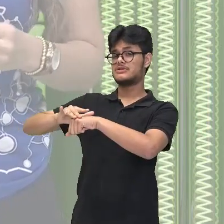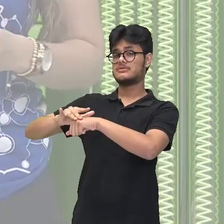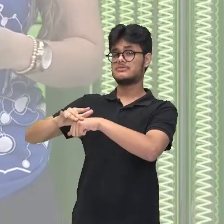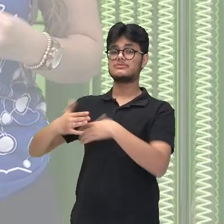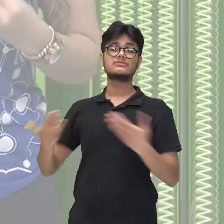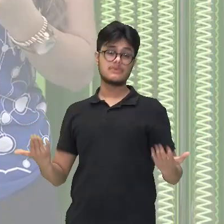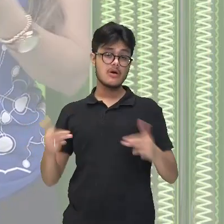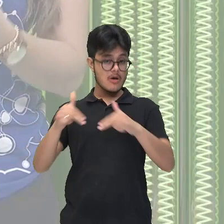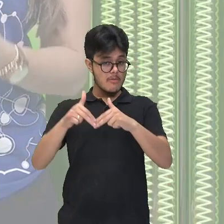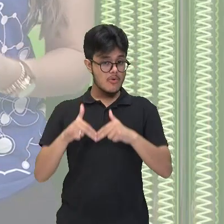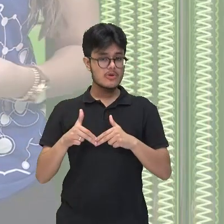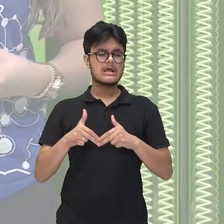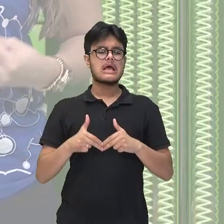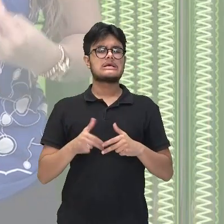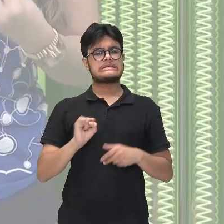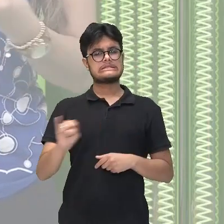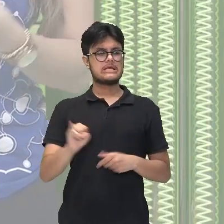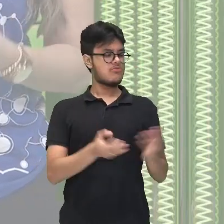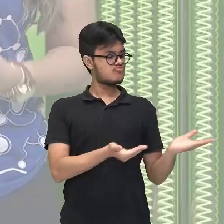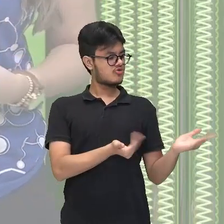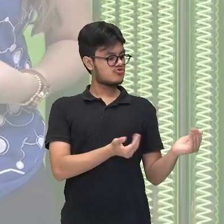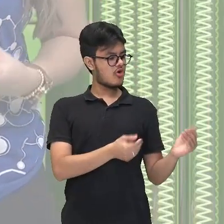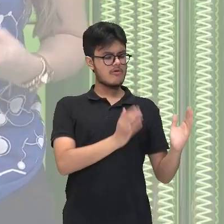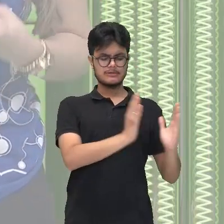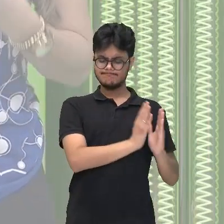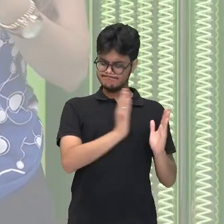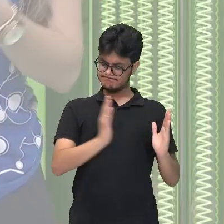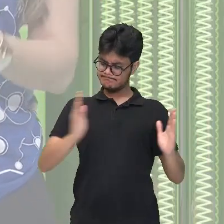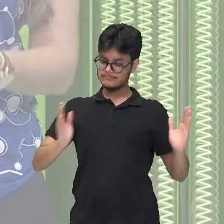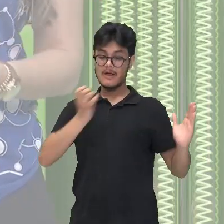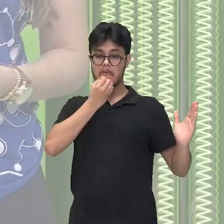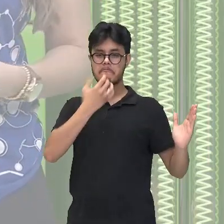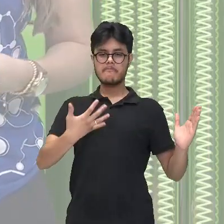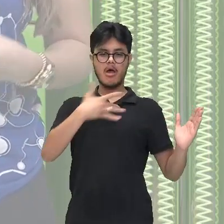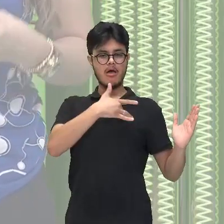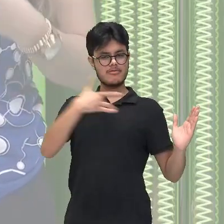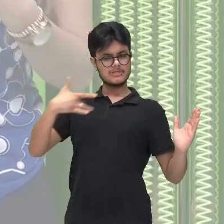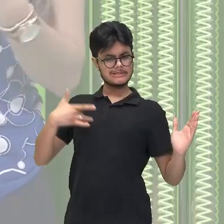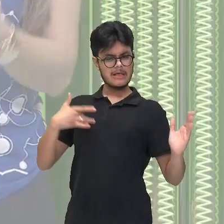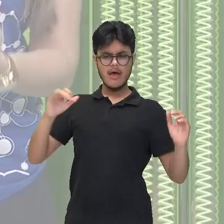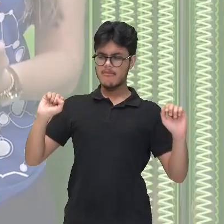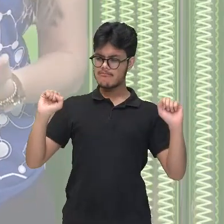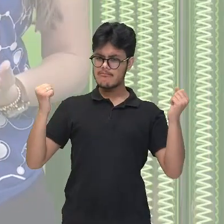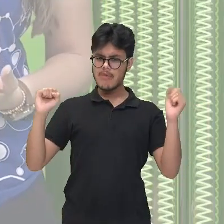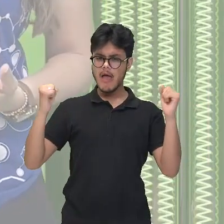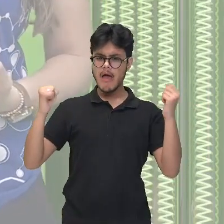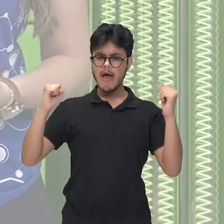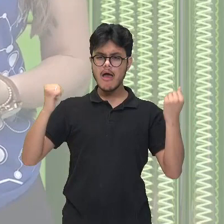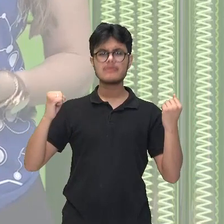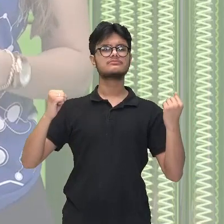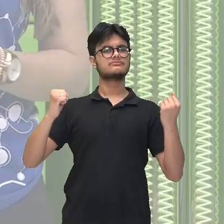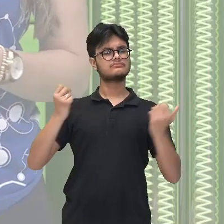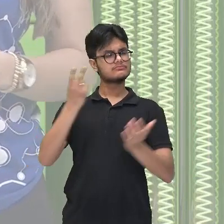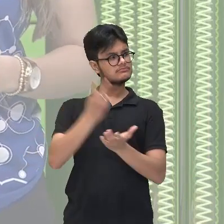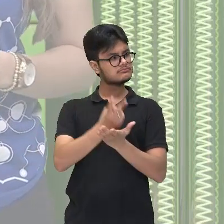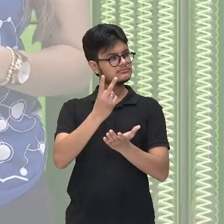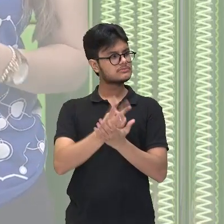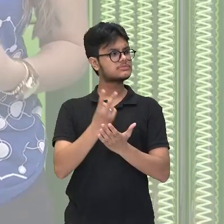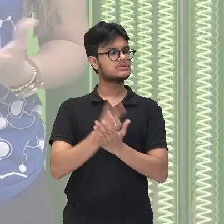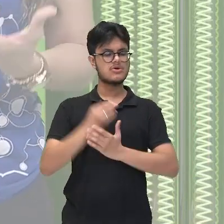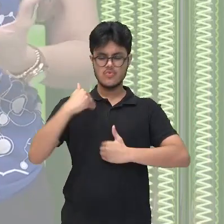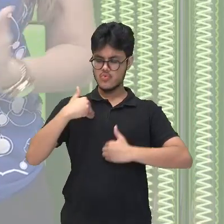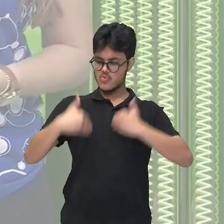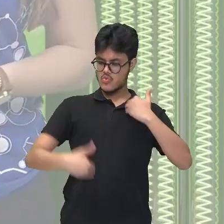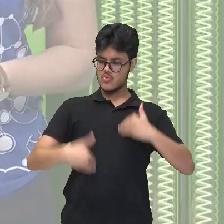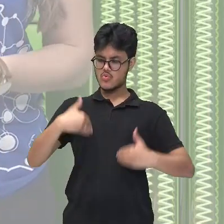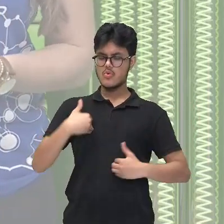já tiver rotinas boas, bons hábitos, pratica atividade, continua praticando essa atividade física